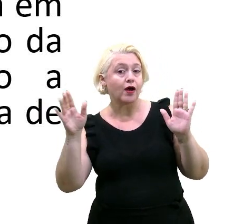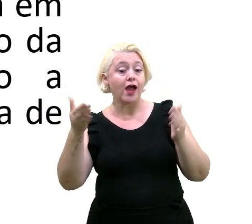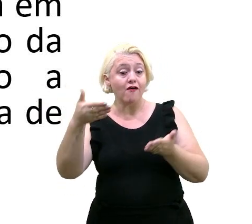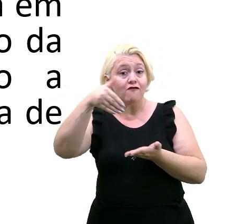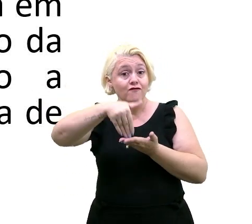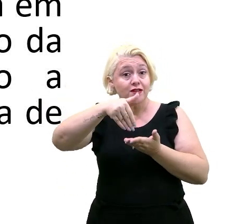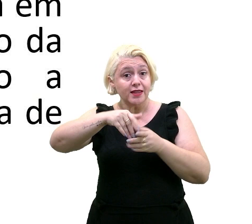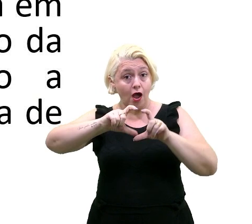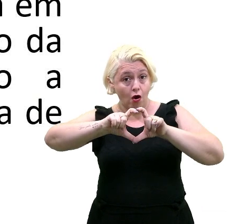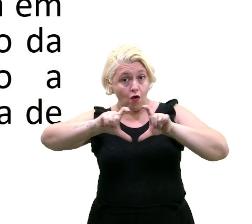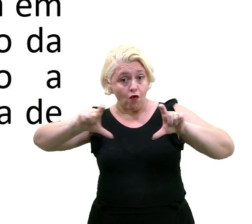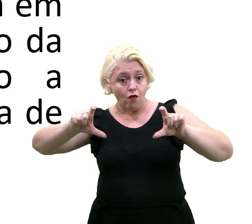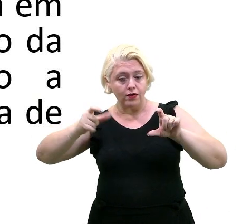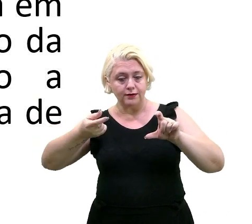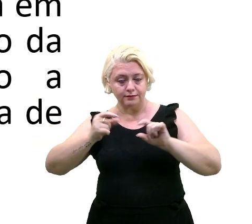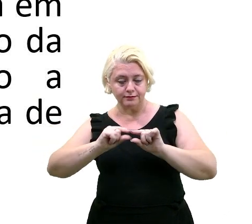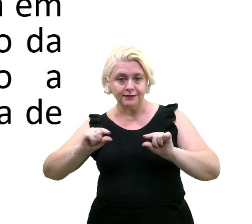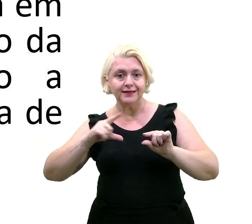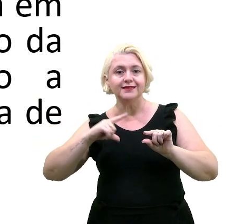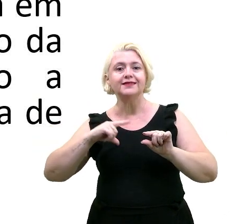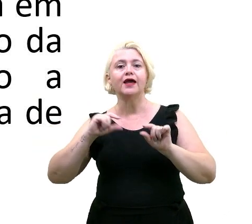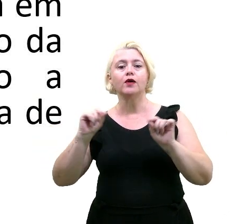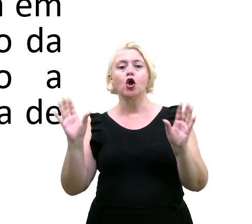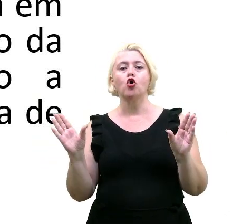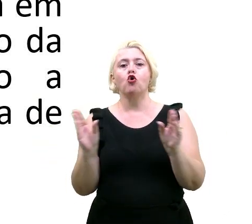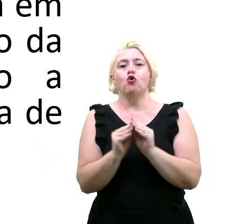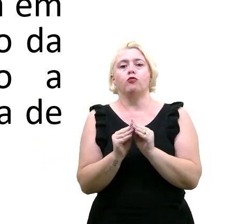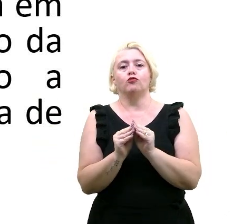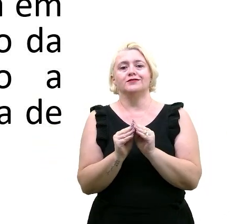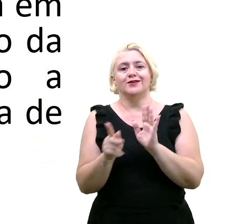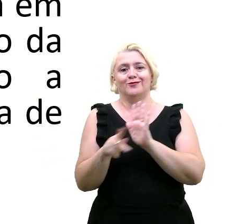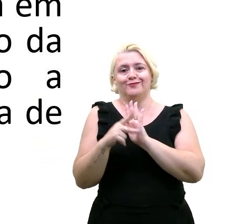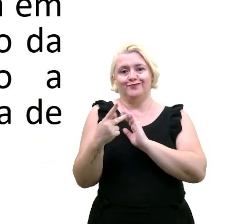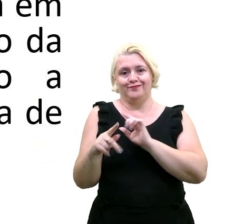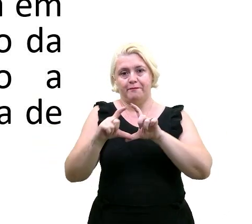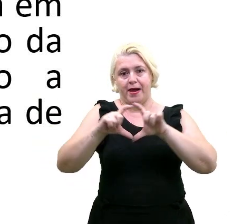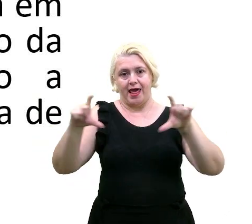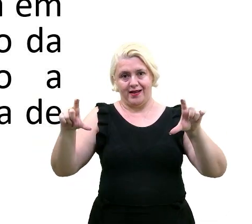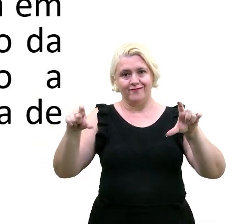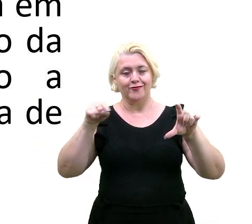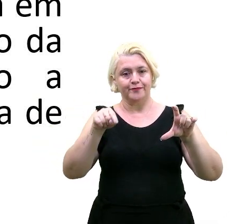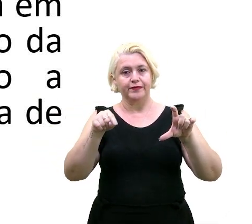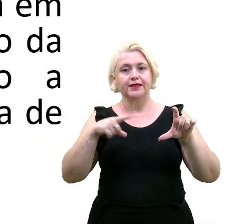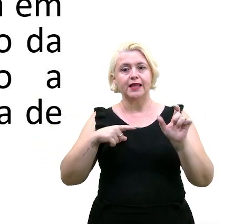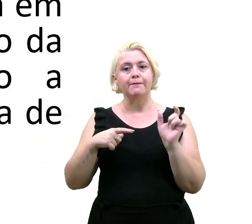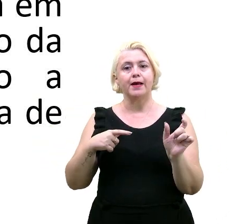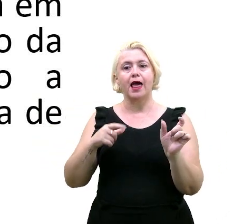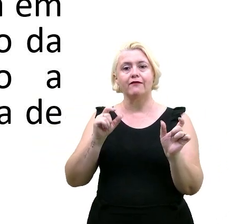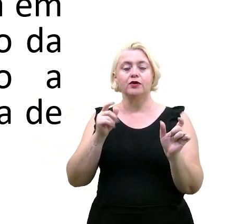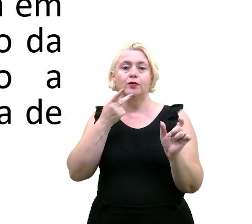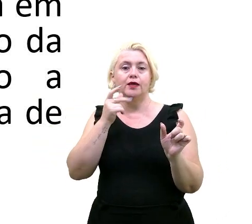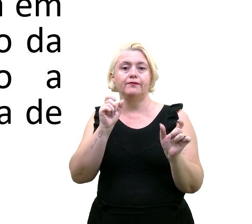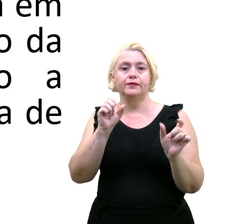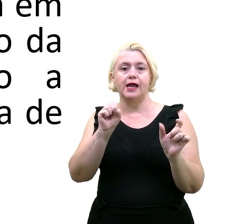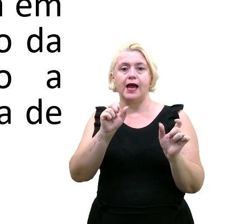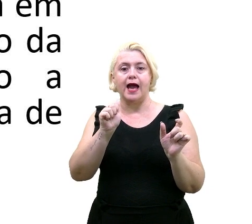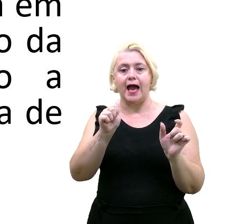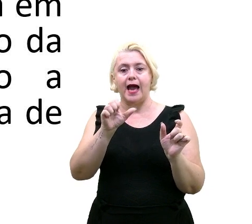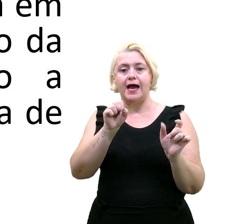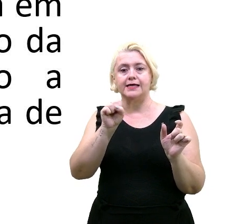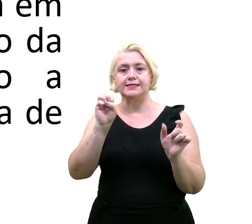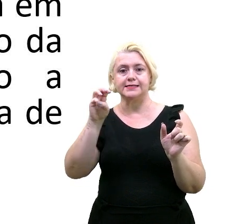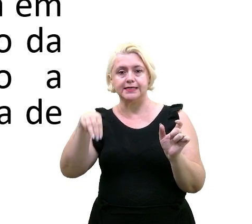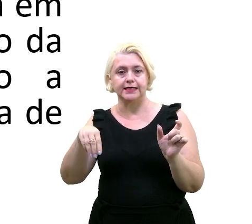tenho o quê a minha conclusão desse parágrafo e sempre vem ali com uma palavrinha né assim dessa